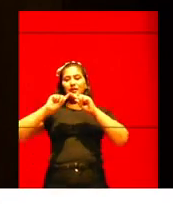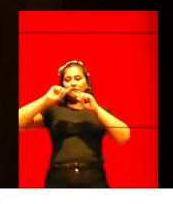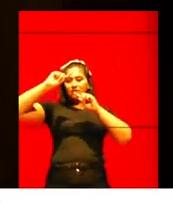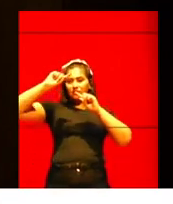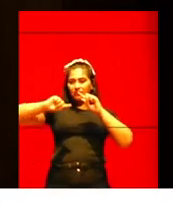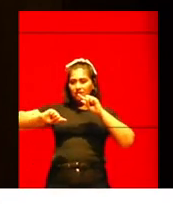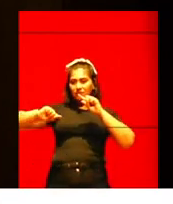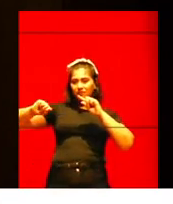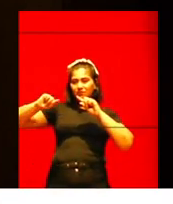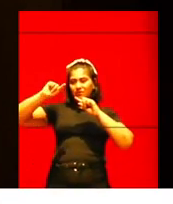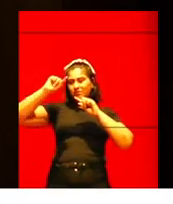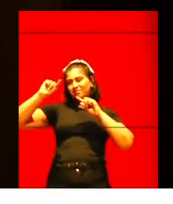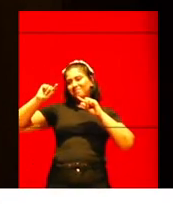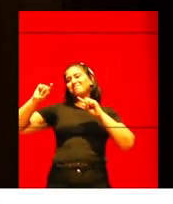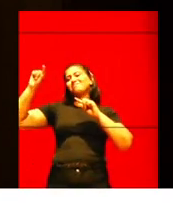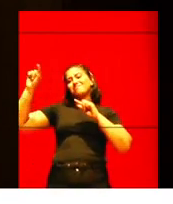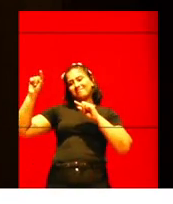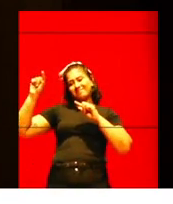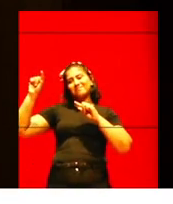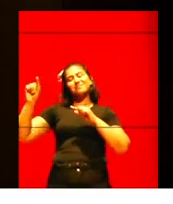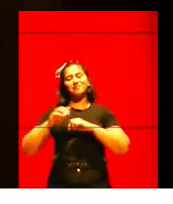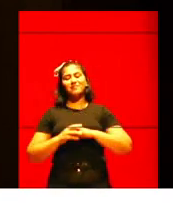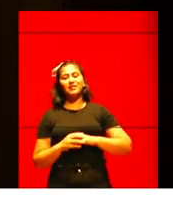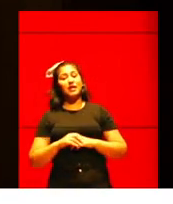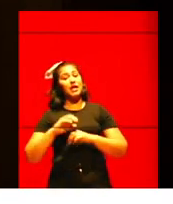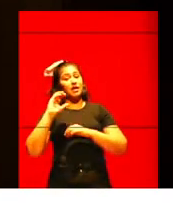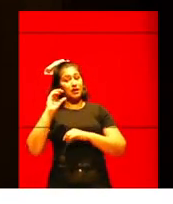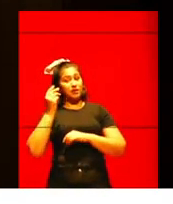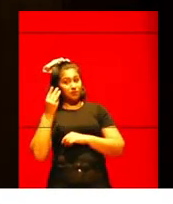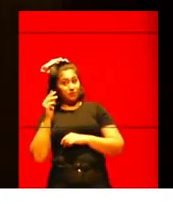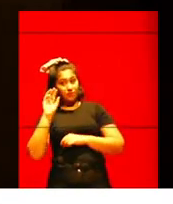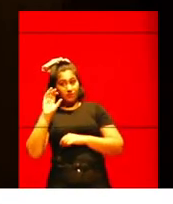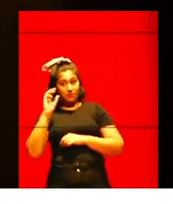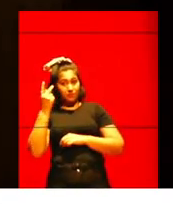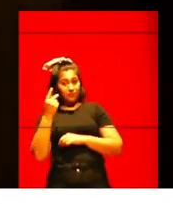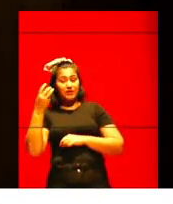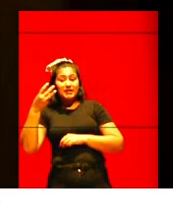forma condensada. Lá no carbono 3,